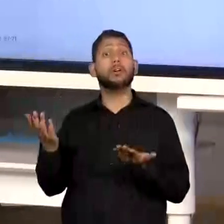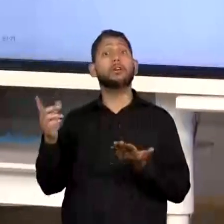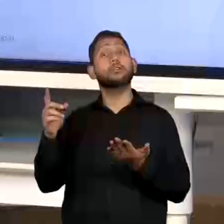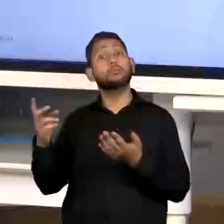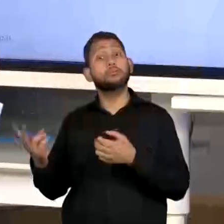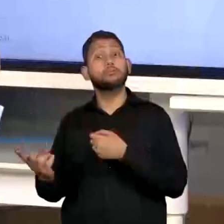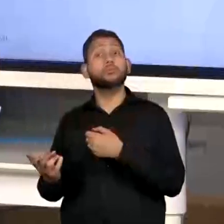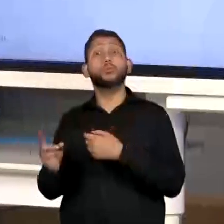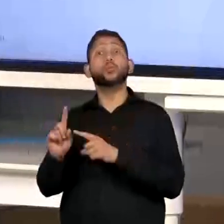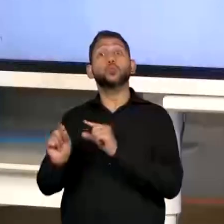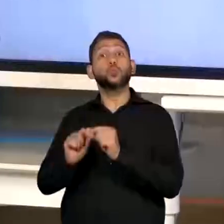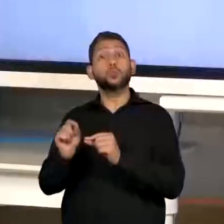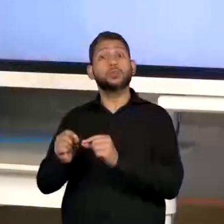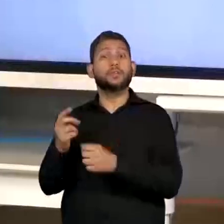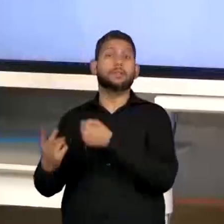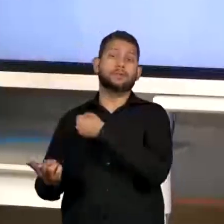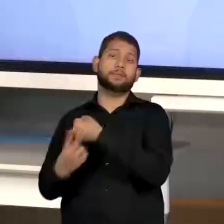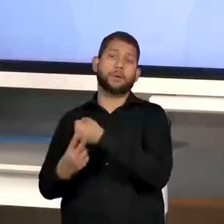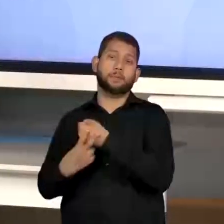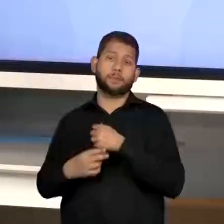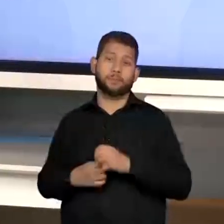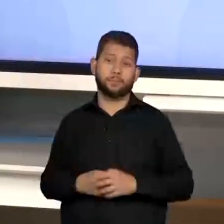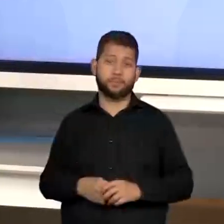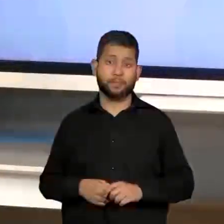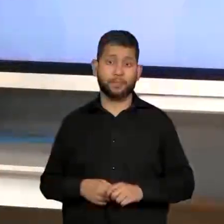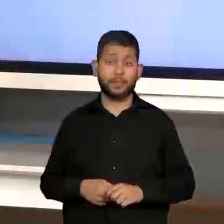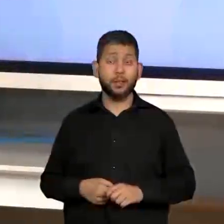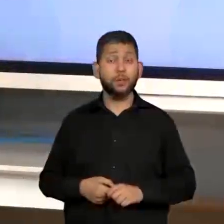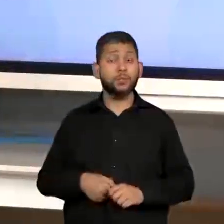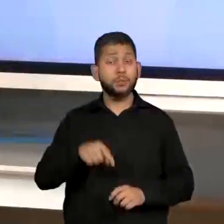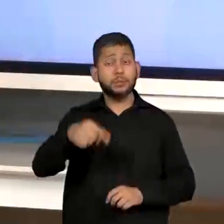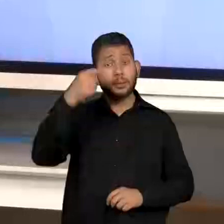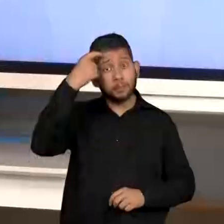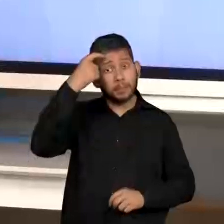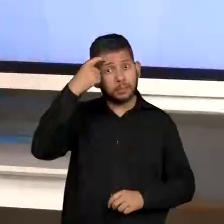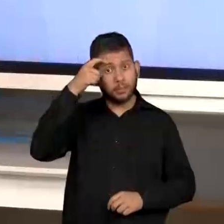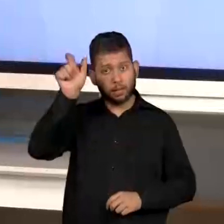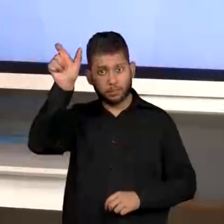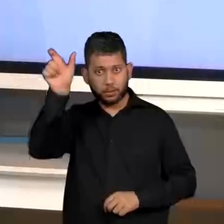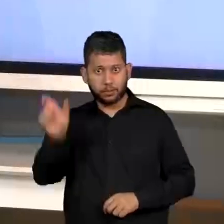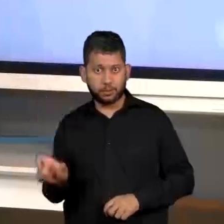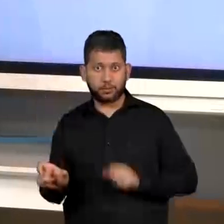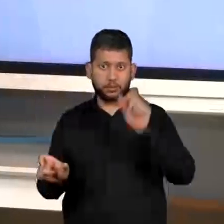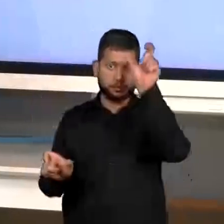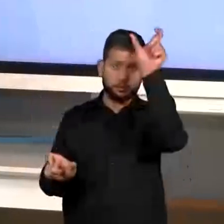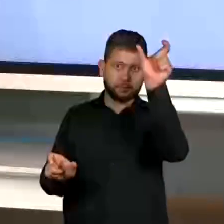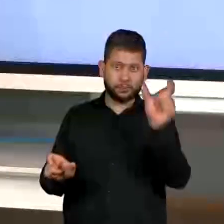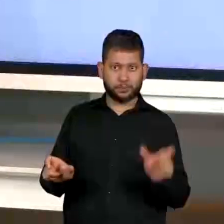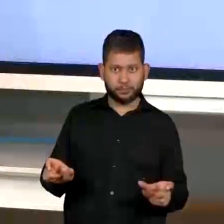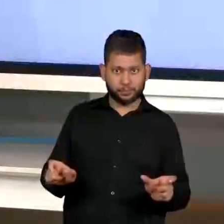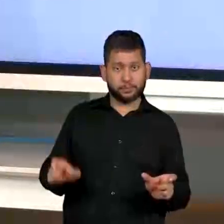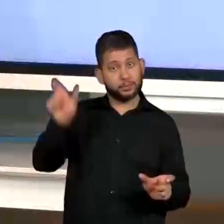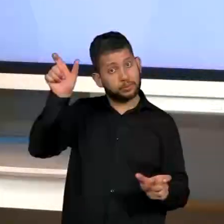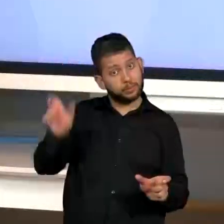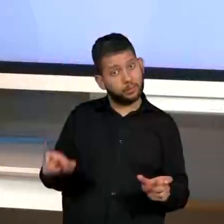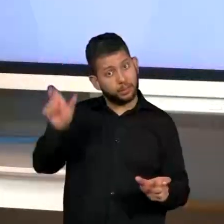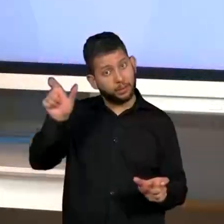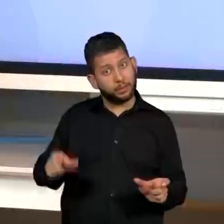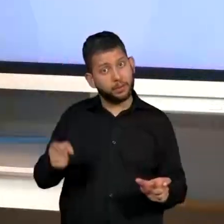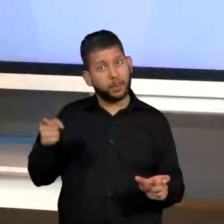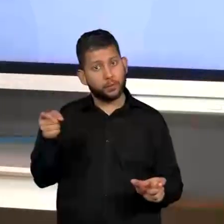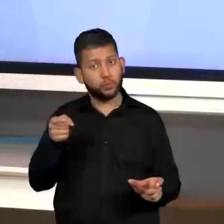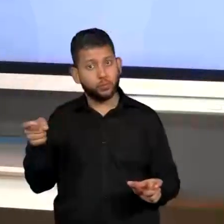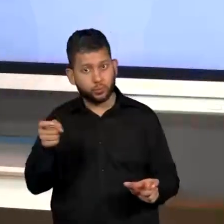É legal agora que vocês pensem. Se a coluna do C são adjetivos e as dos 2